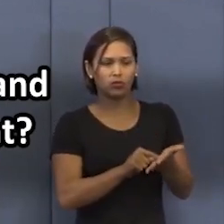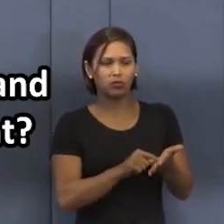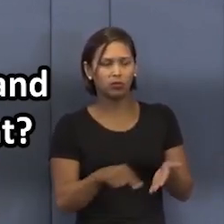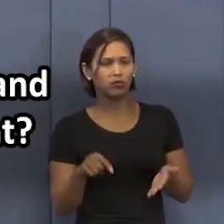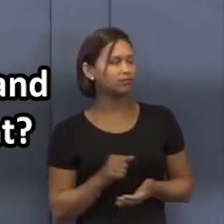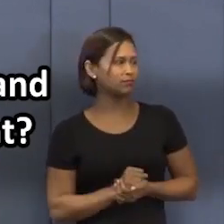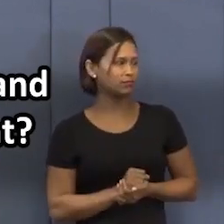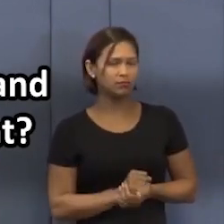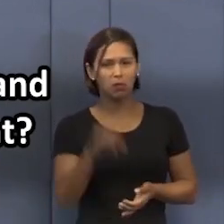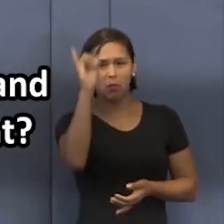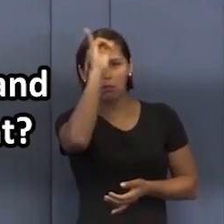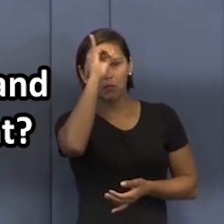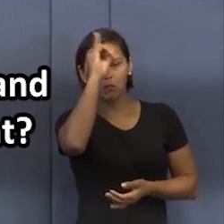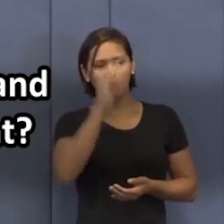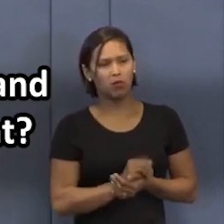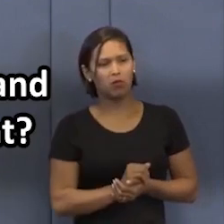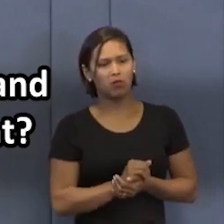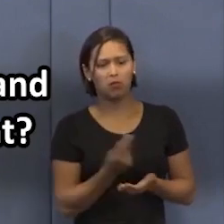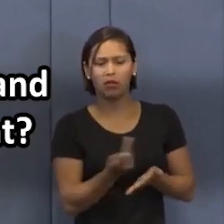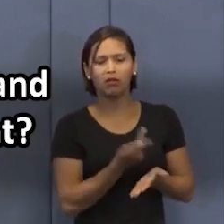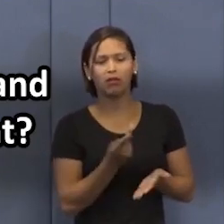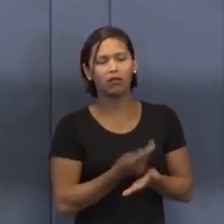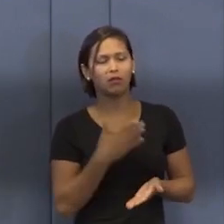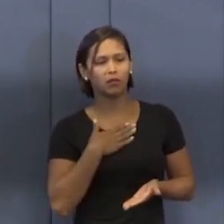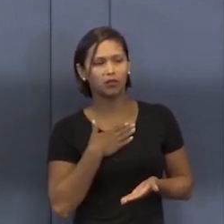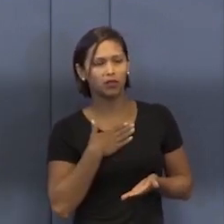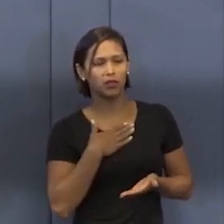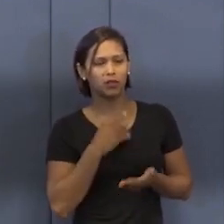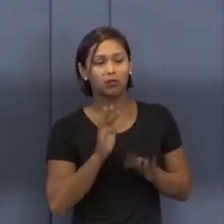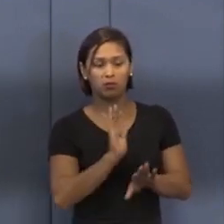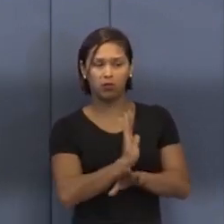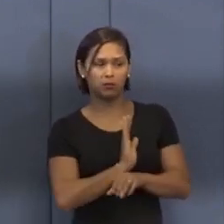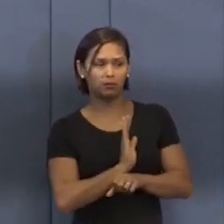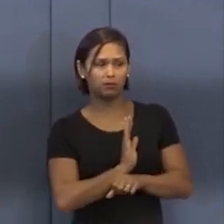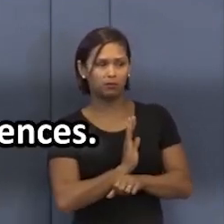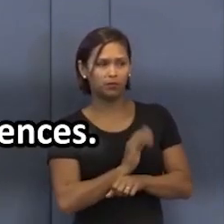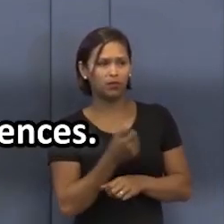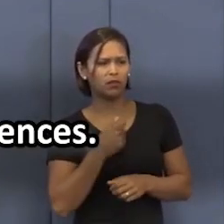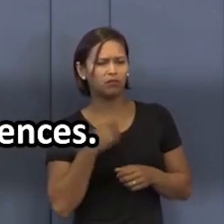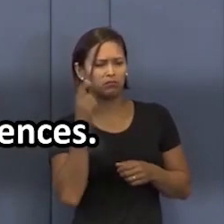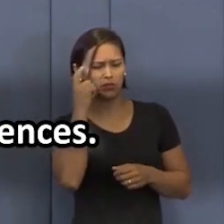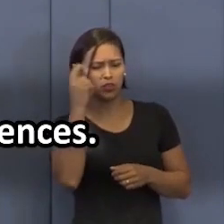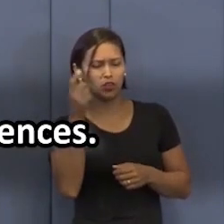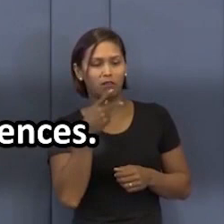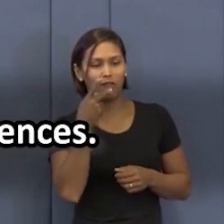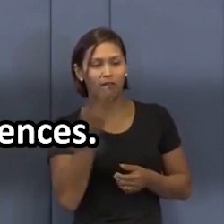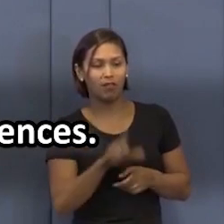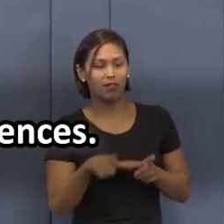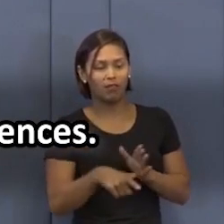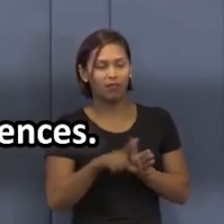acordo de confidencialidade, ou é trouxa, ou ele está de sacanagem comigo. Então, espera aí, deixa eu sacanear